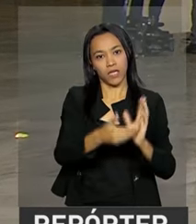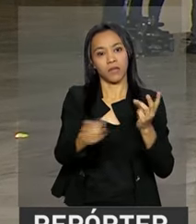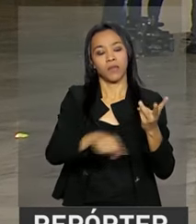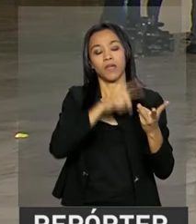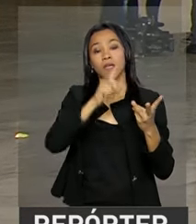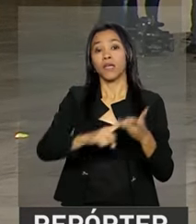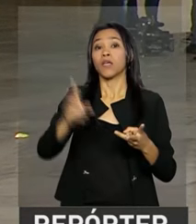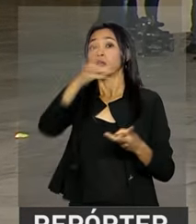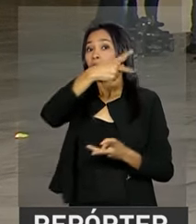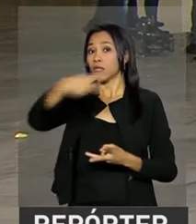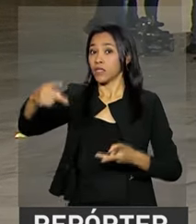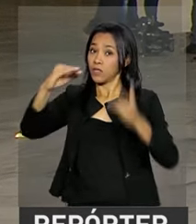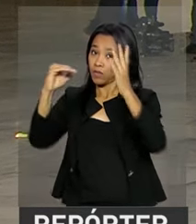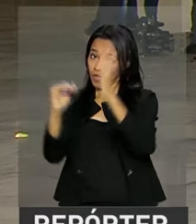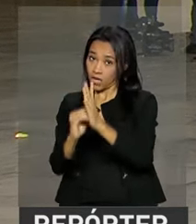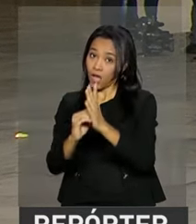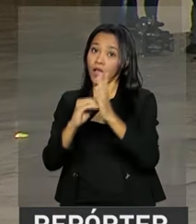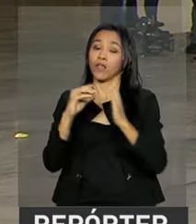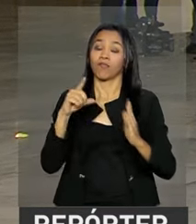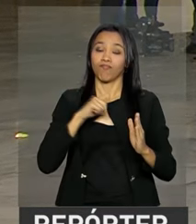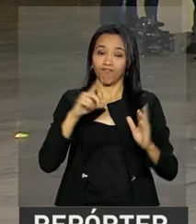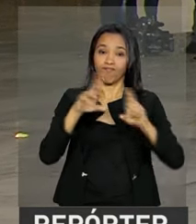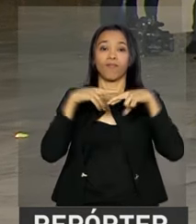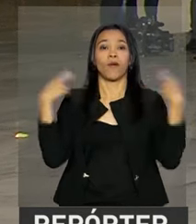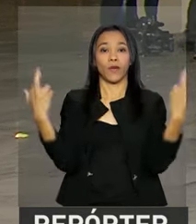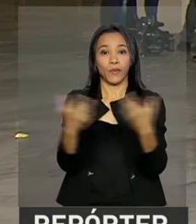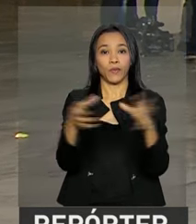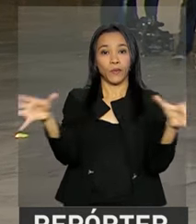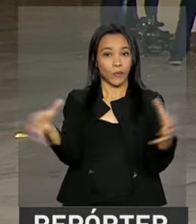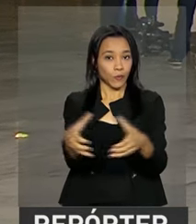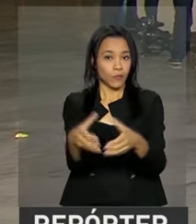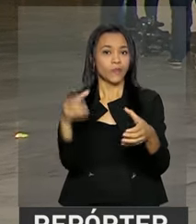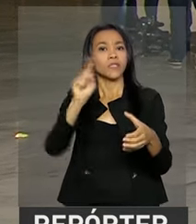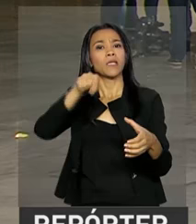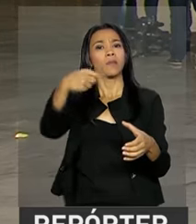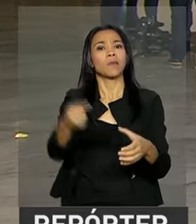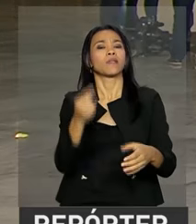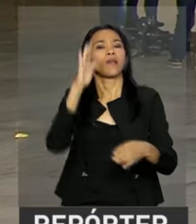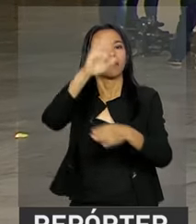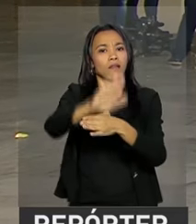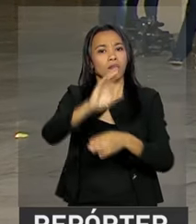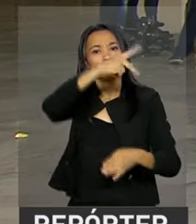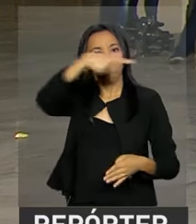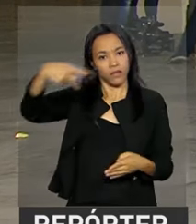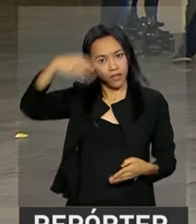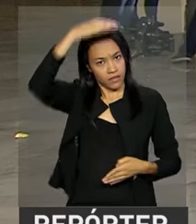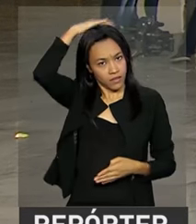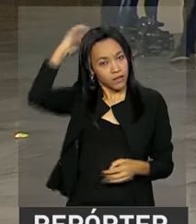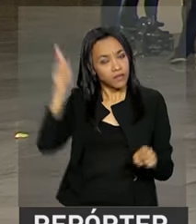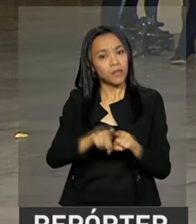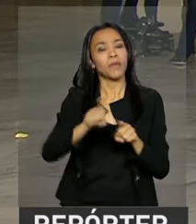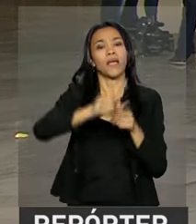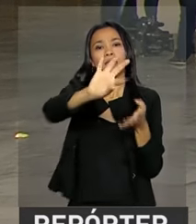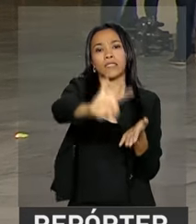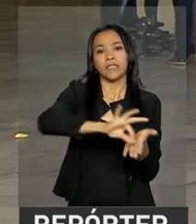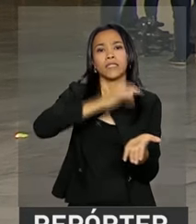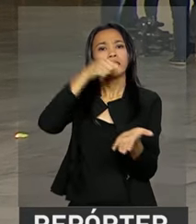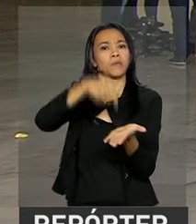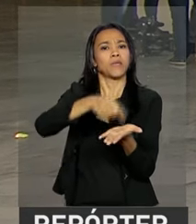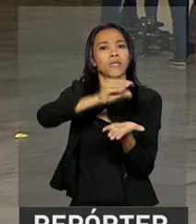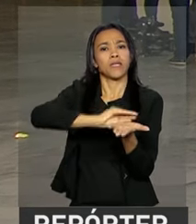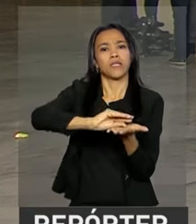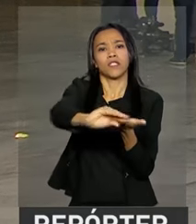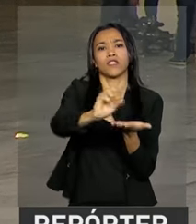Maia, e do Senado Federal, Eunício Oliveira. Bom, à tarde, o presidente assina acordo de liberação de